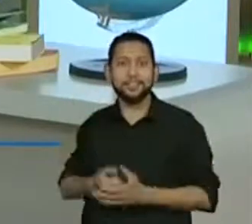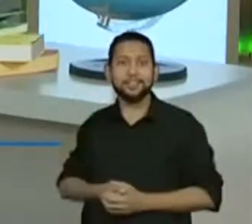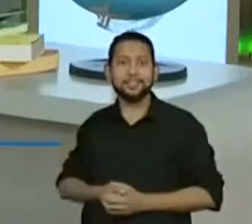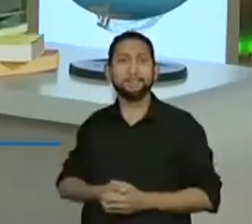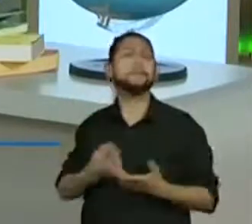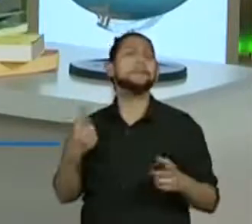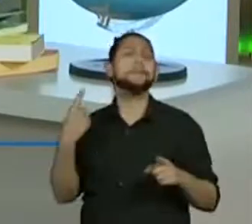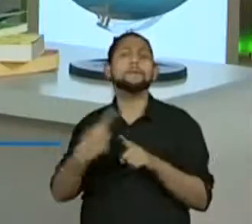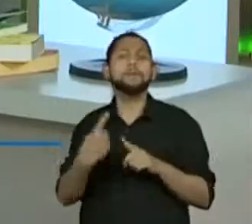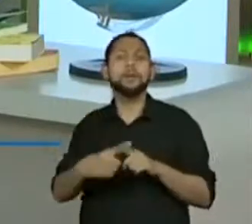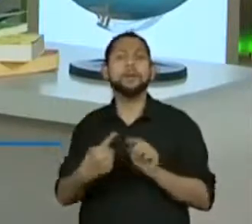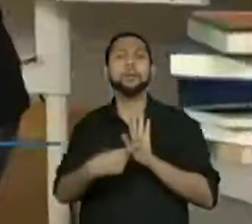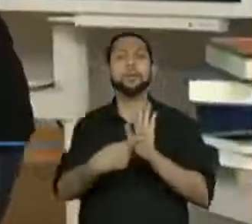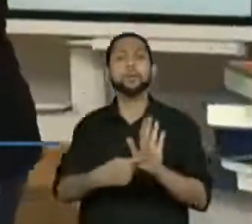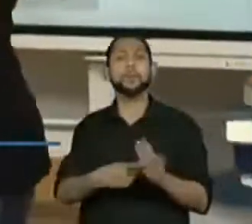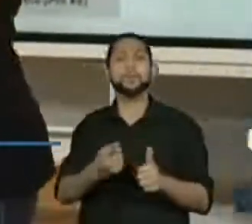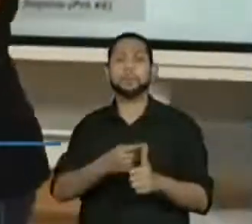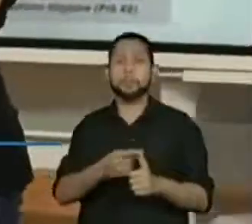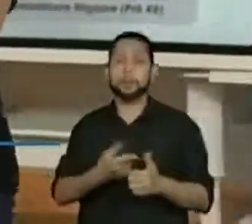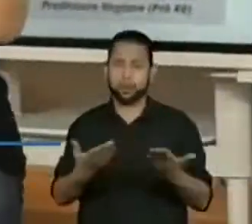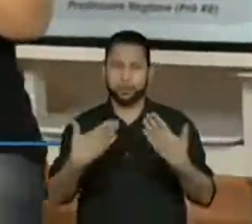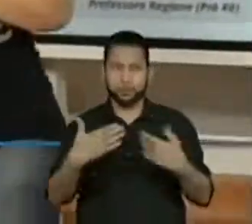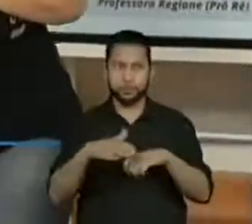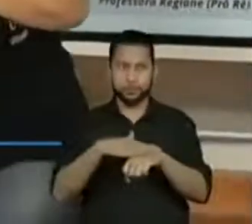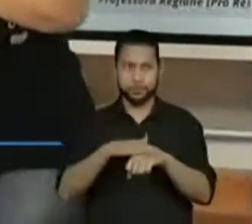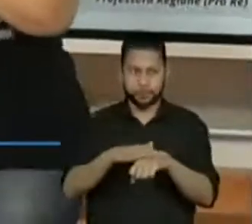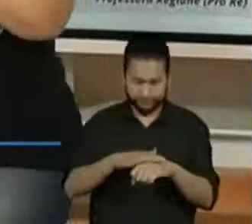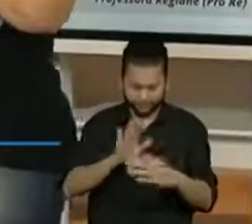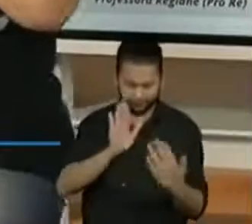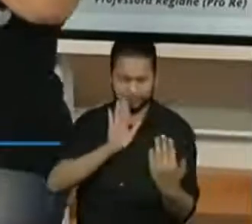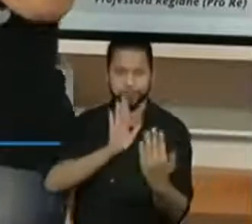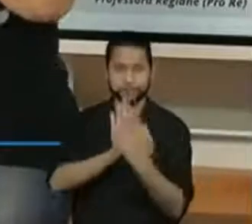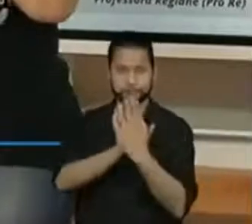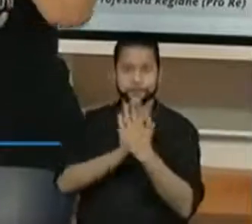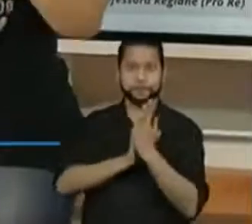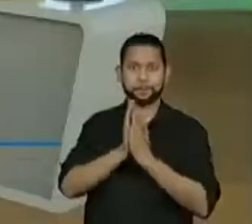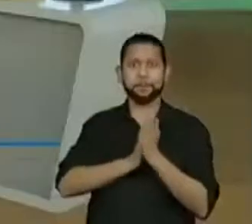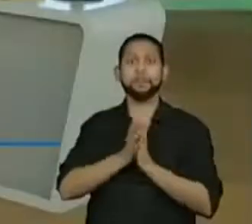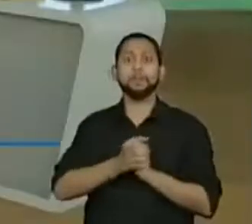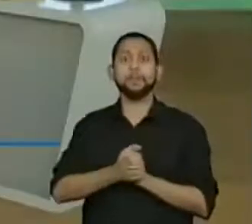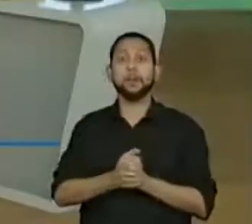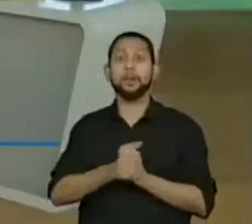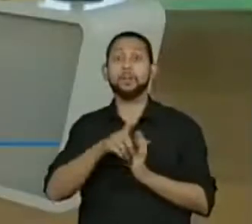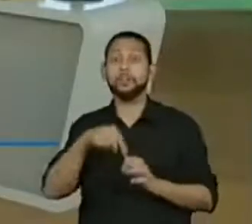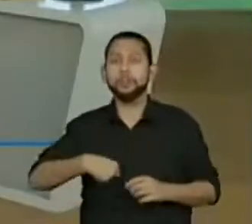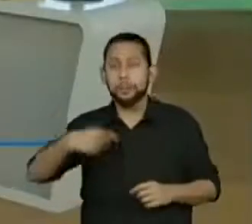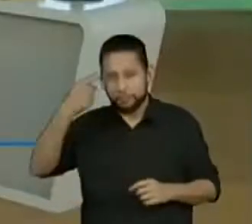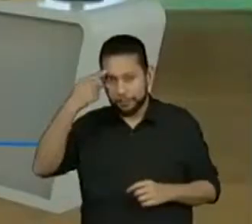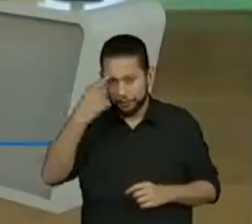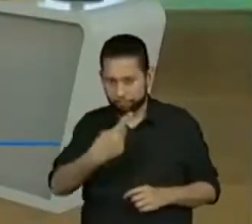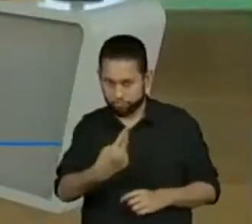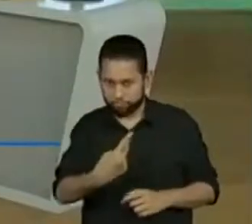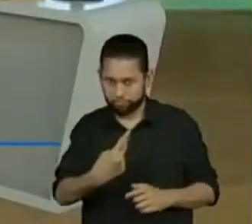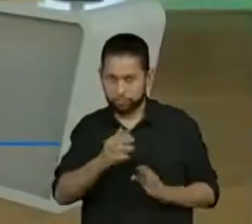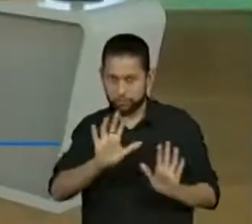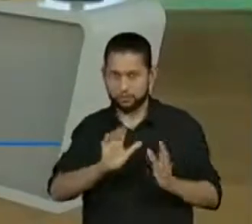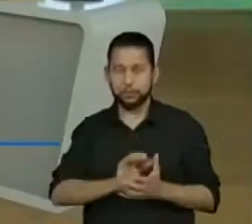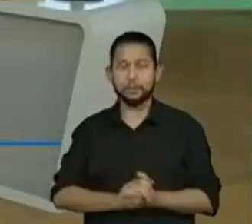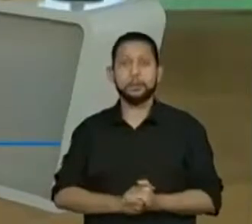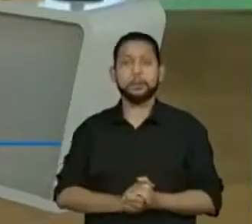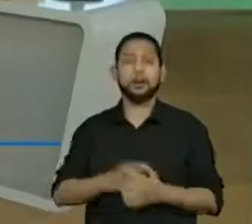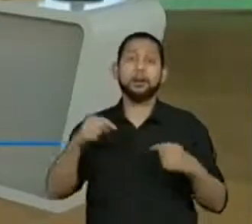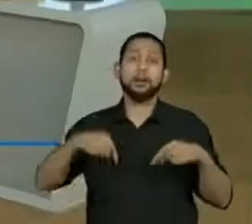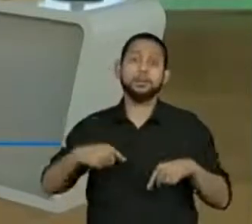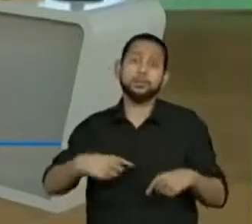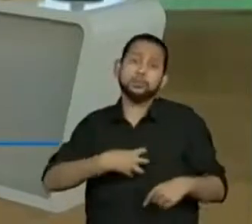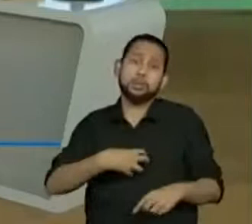E por que que eu apresentei isso primeiro agora vou falar com vocês assim ó e vamos pensar juntos aqui